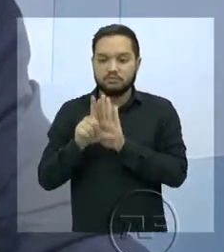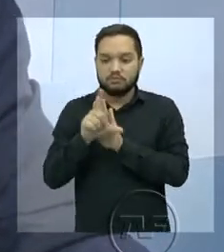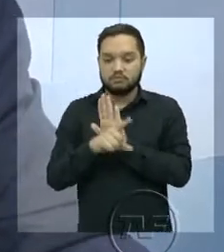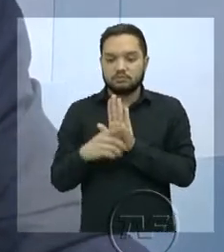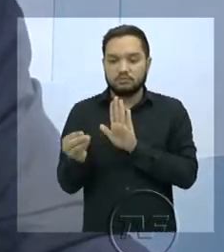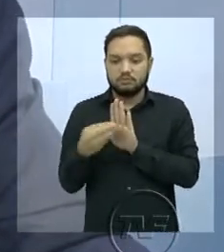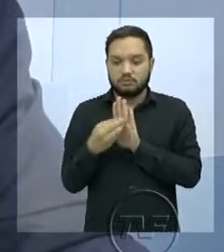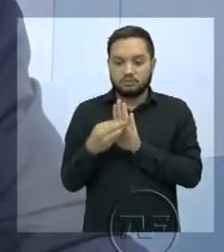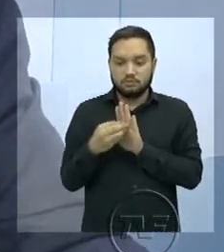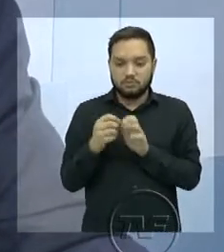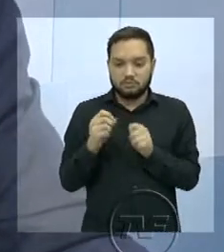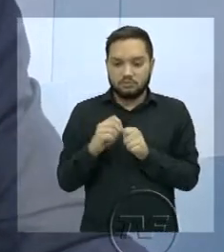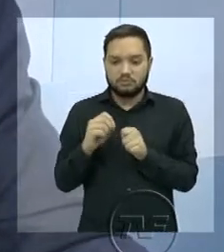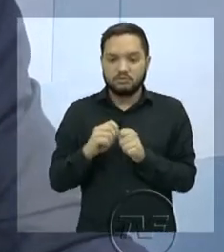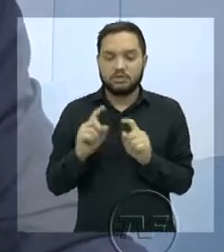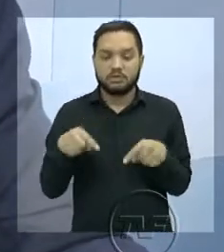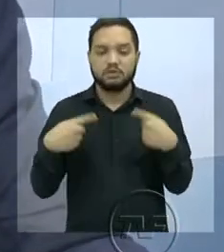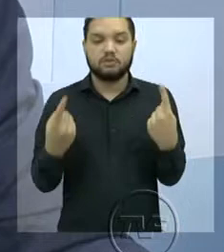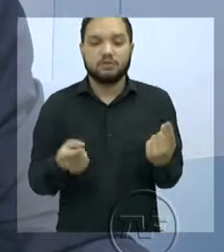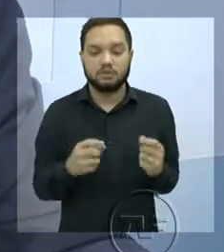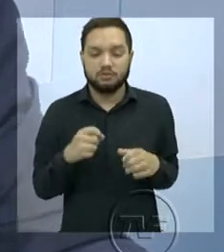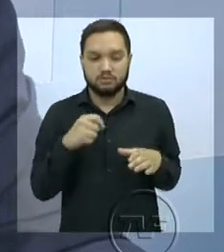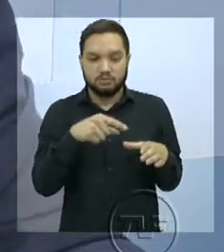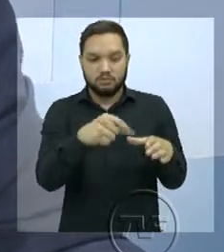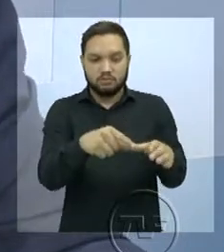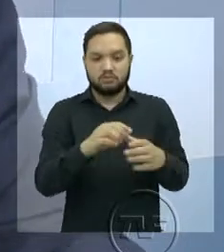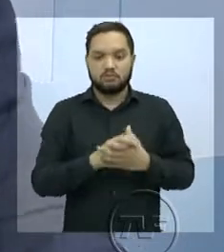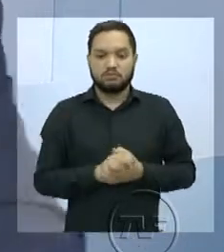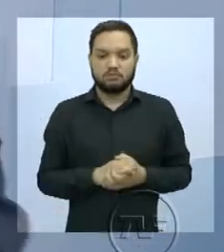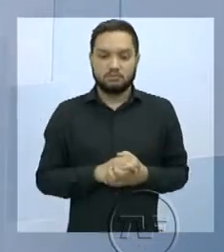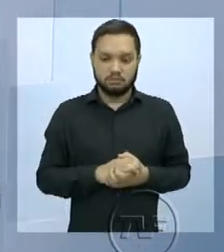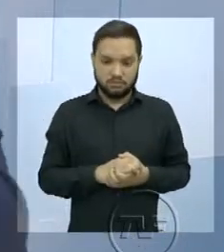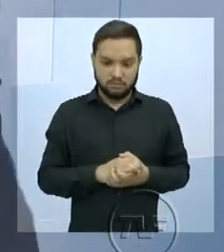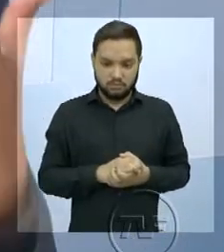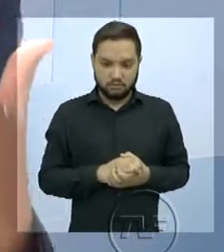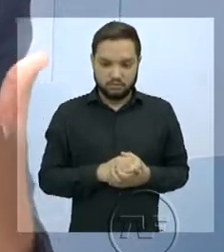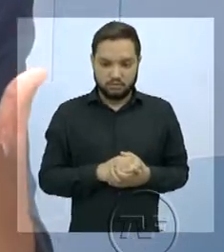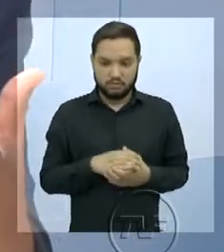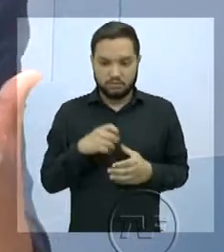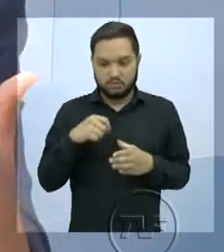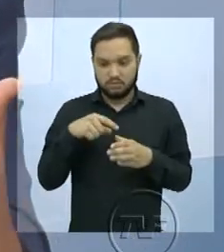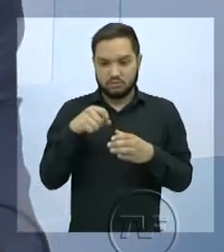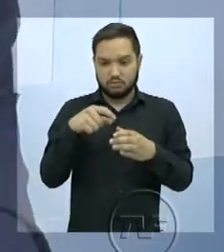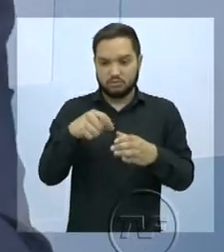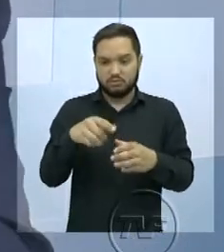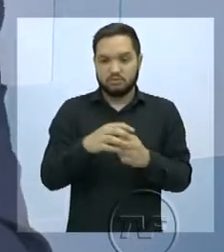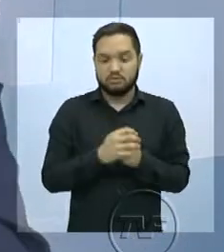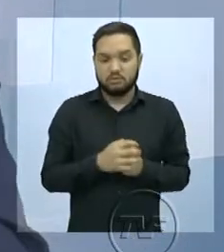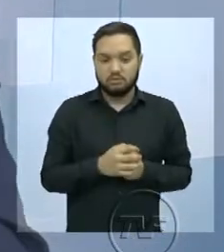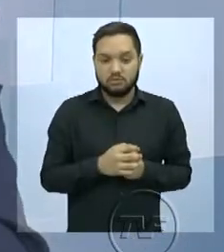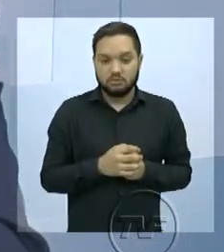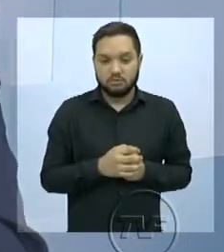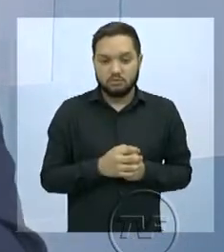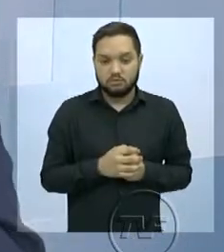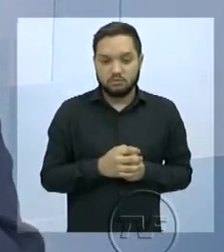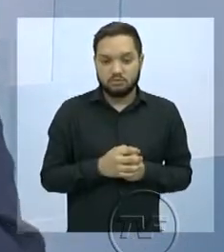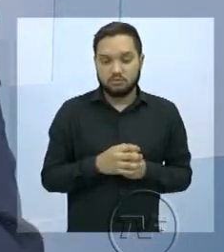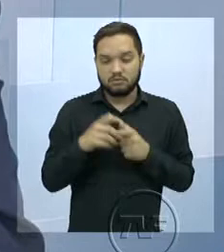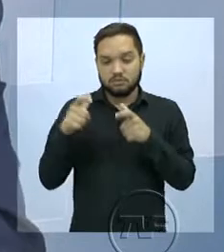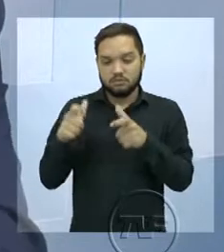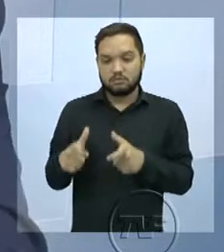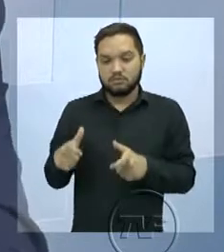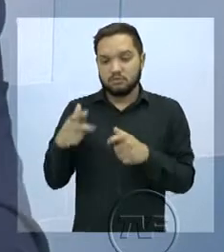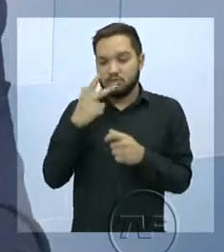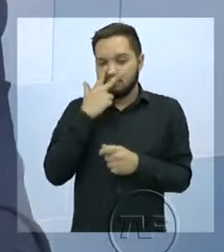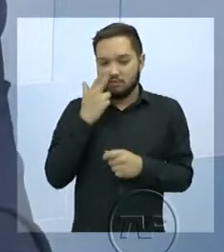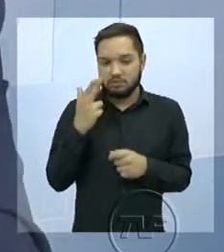você vai ter que fazer um replantio, né? Então vamos entregar não sei quantas mudas que vai para o horto, ou que são plantadas em lugares que muitas